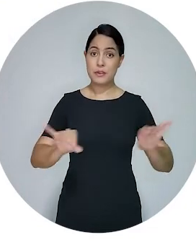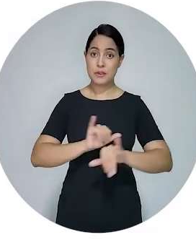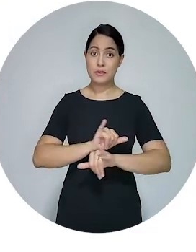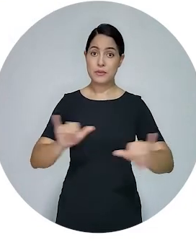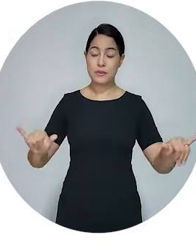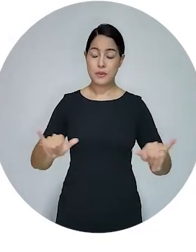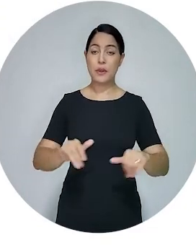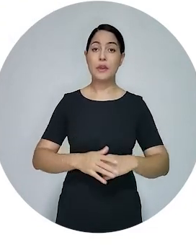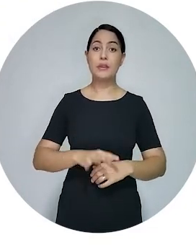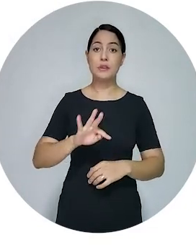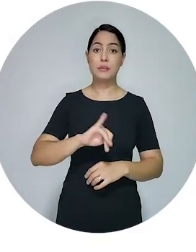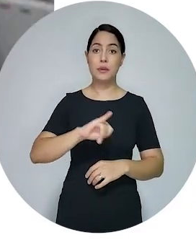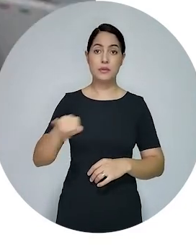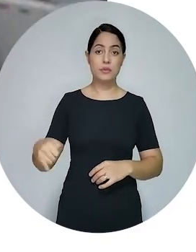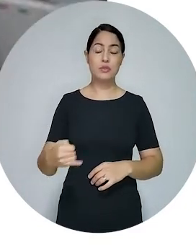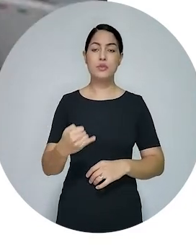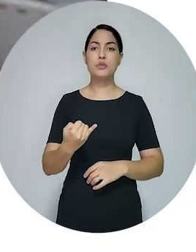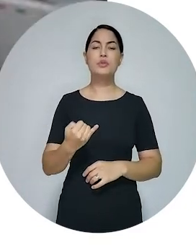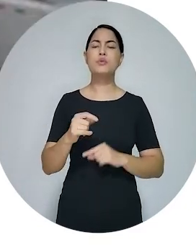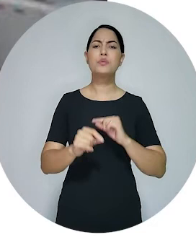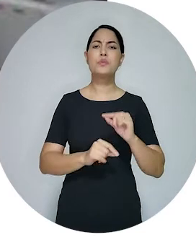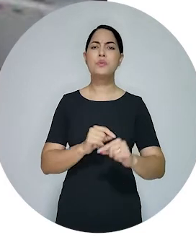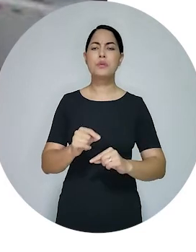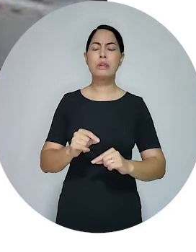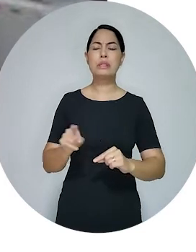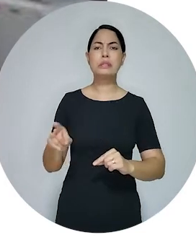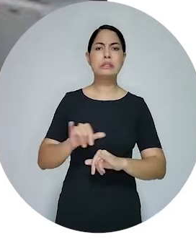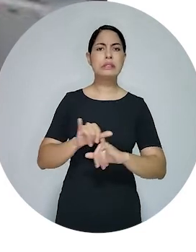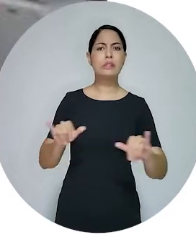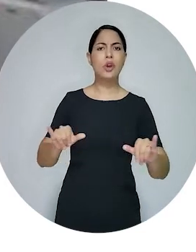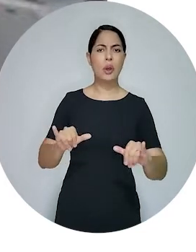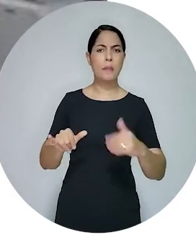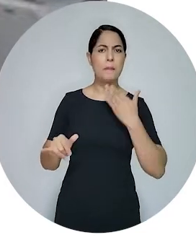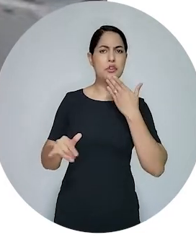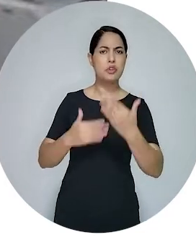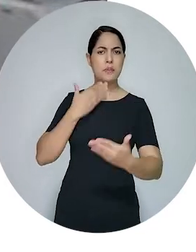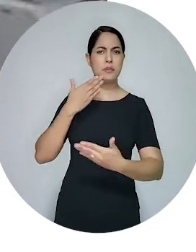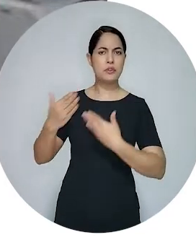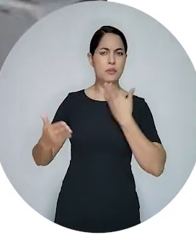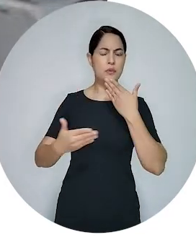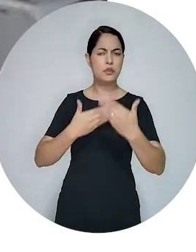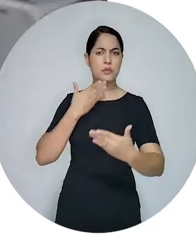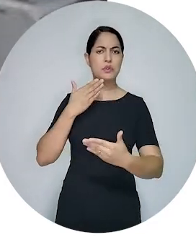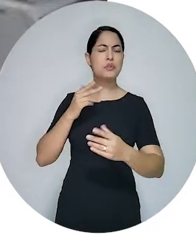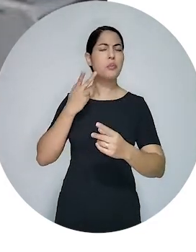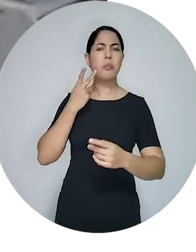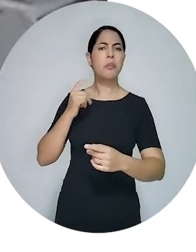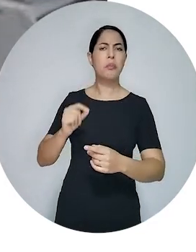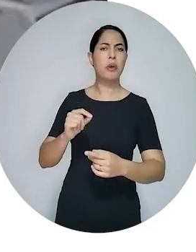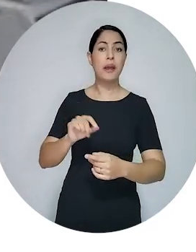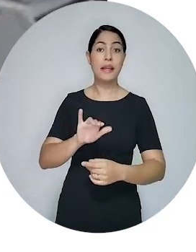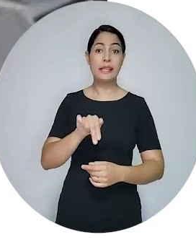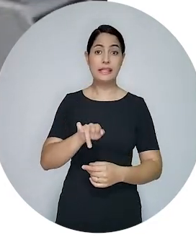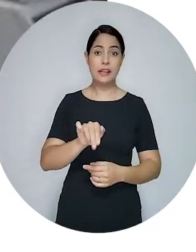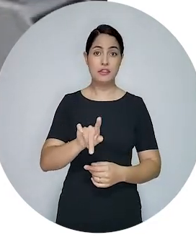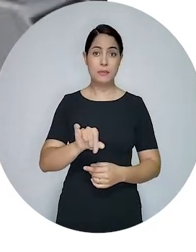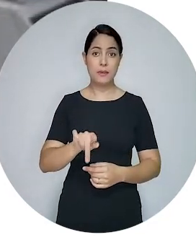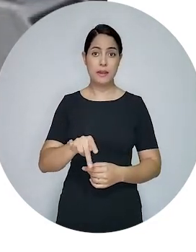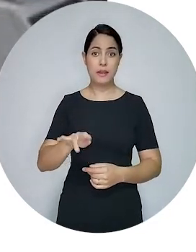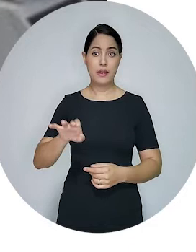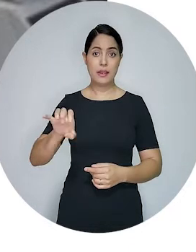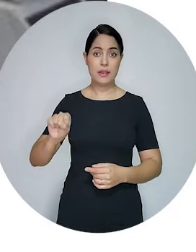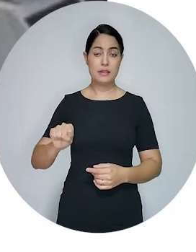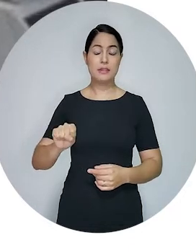Justiça, voltado ao órgão da Corte Especial, que negou o provimento, por unanimidade, a recursos que pleiteavam a participação